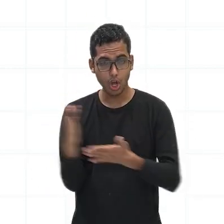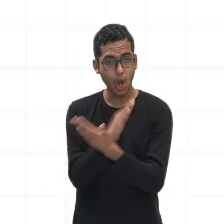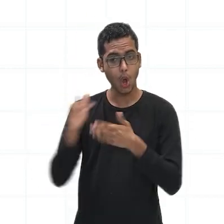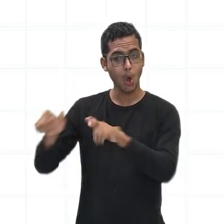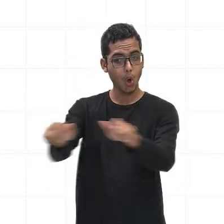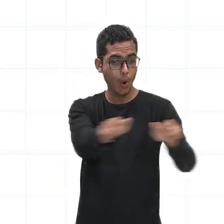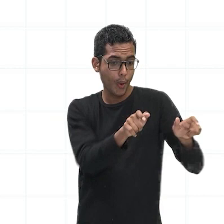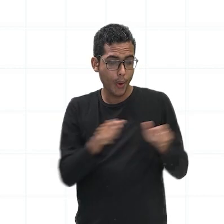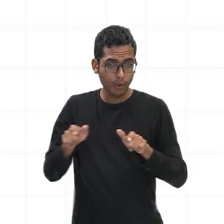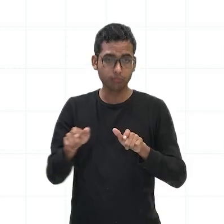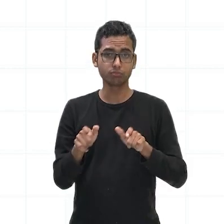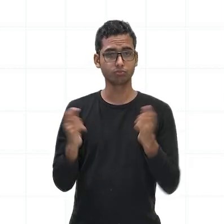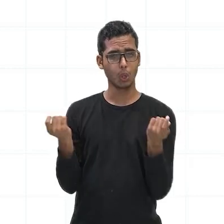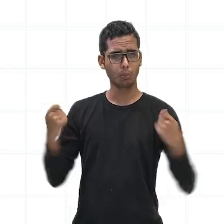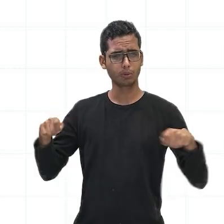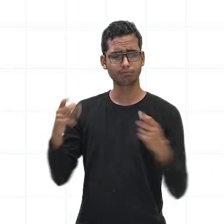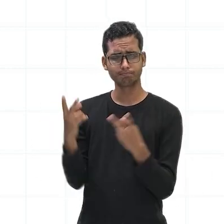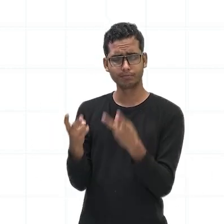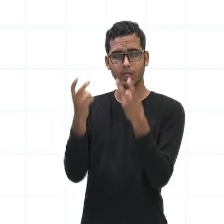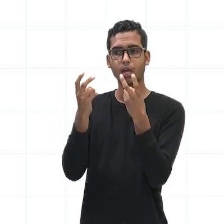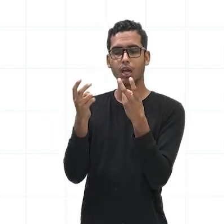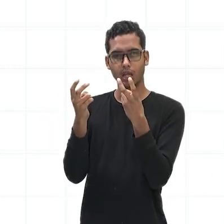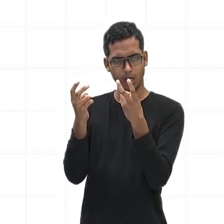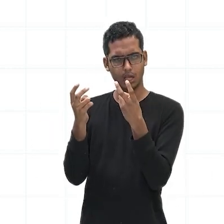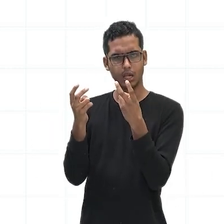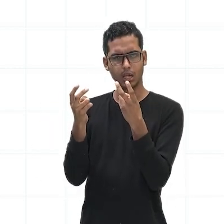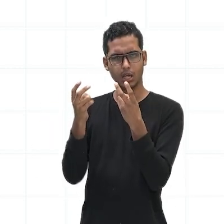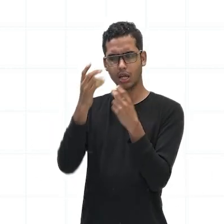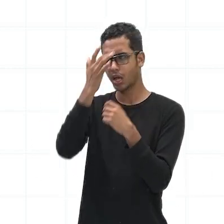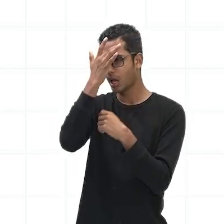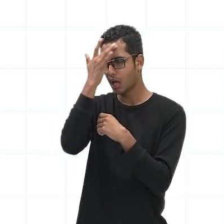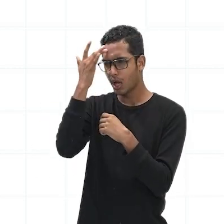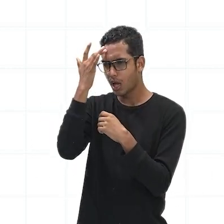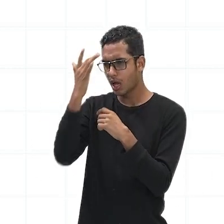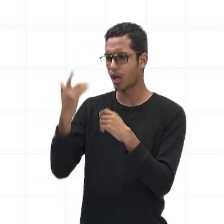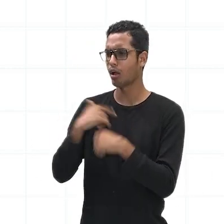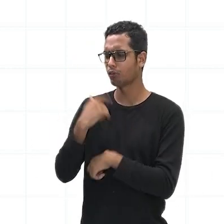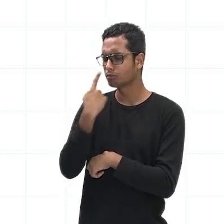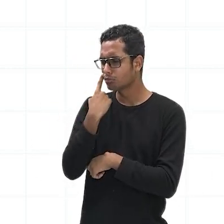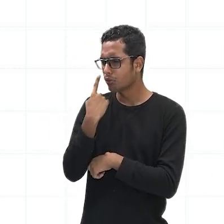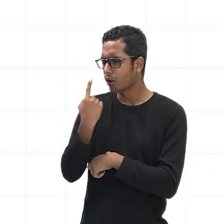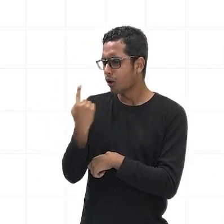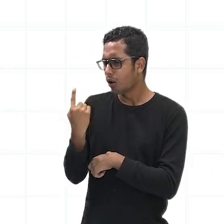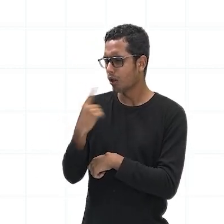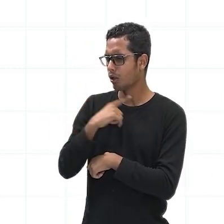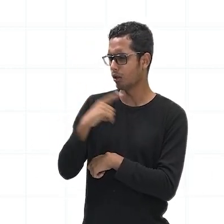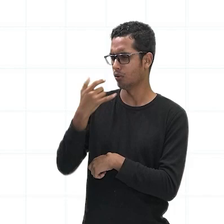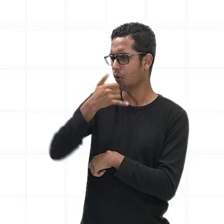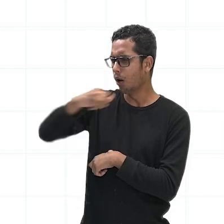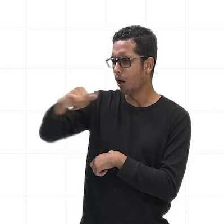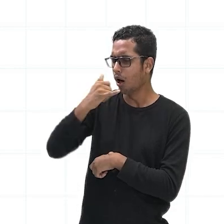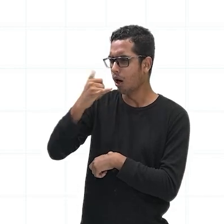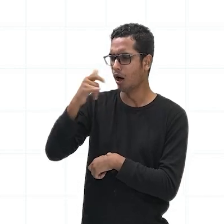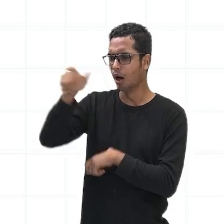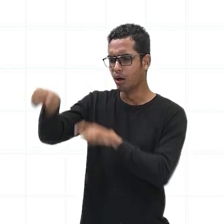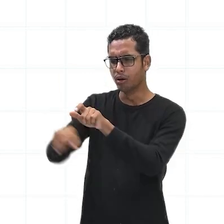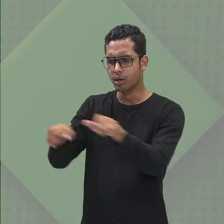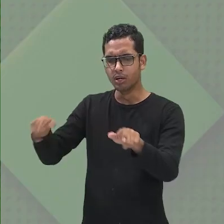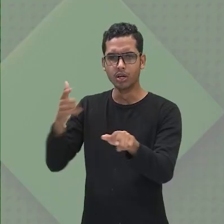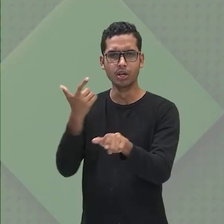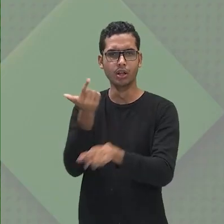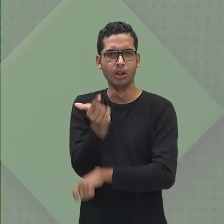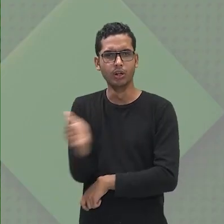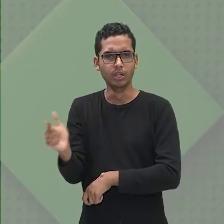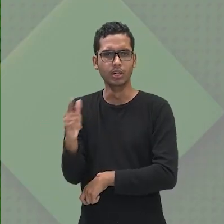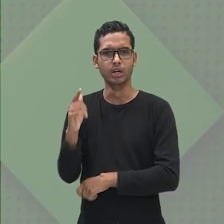realidades aí, a gente pode observar que muitas pessoas às vezes não têm acesso à energia elétrica durante as 24 horas